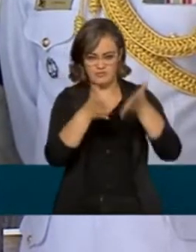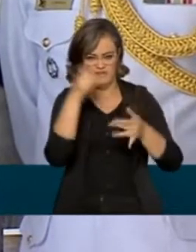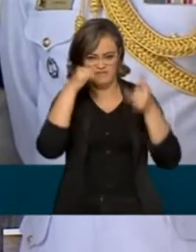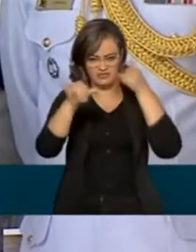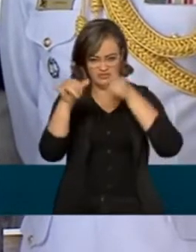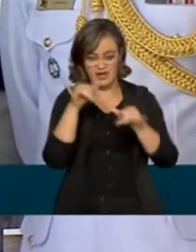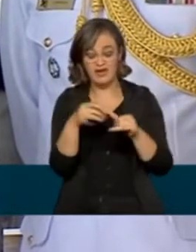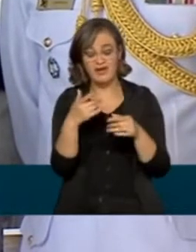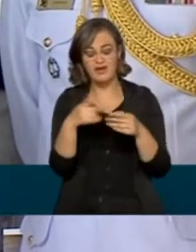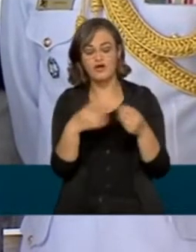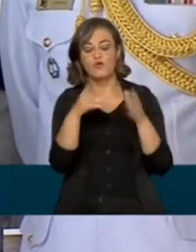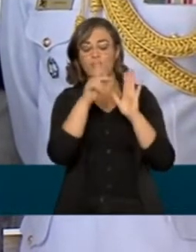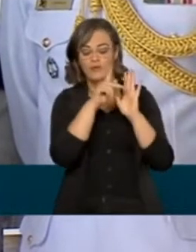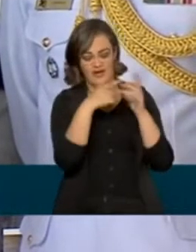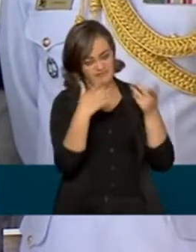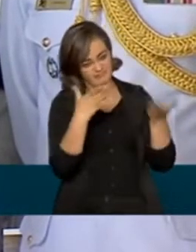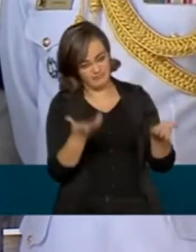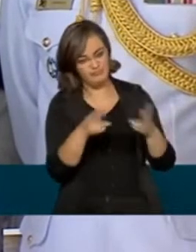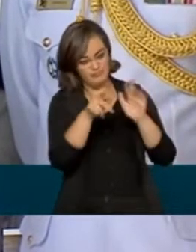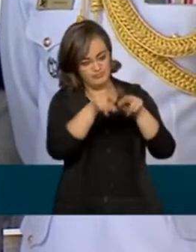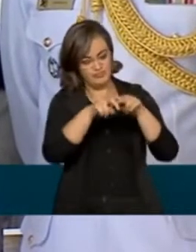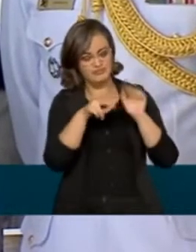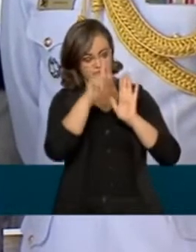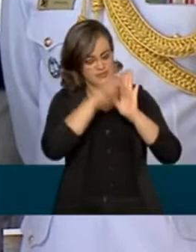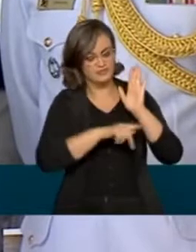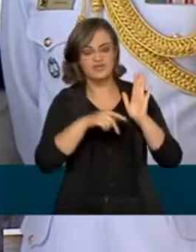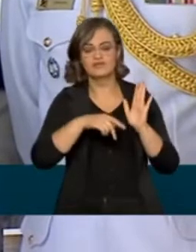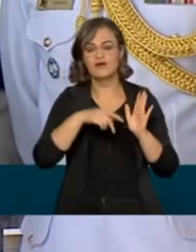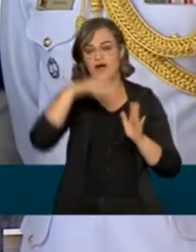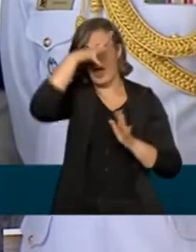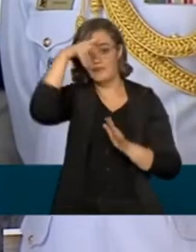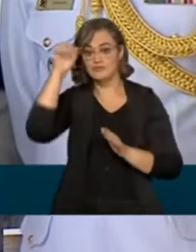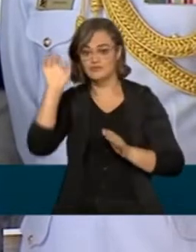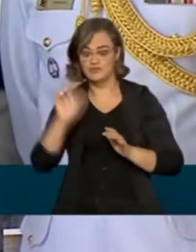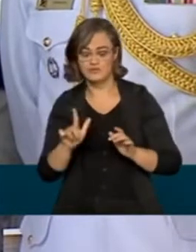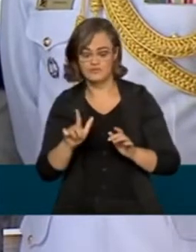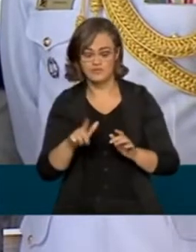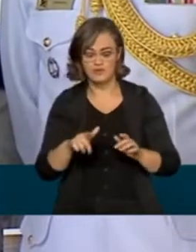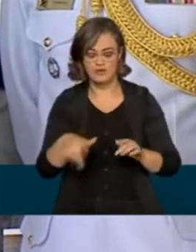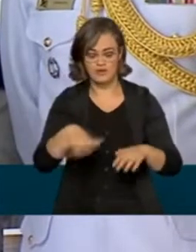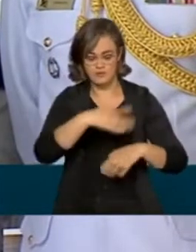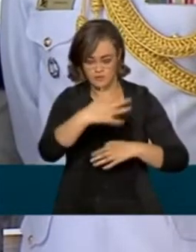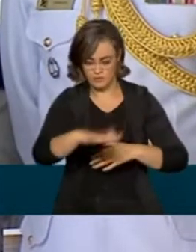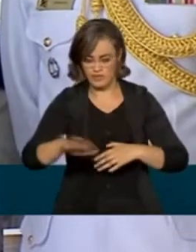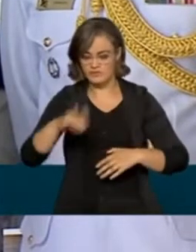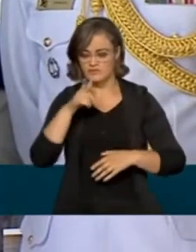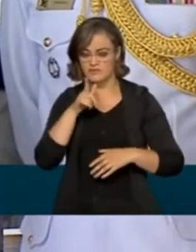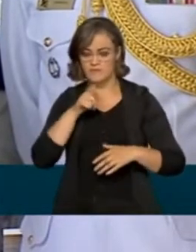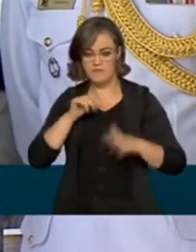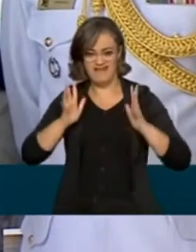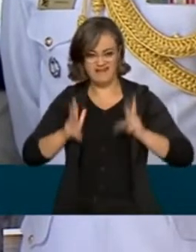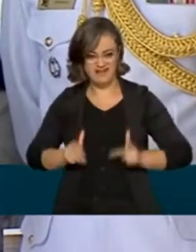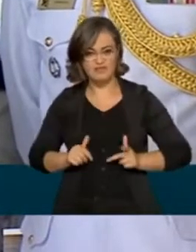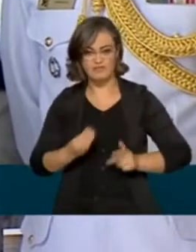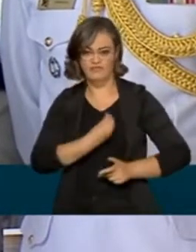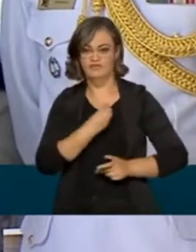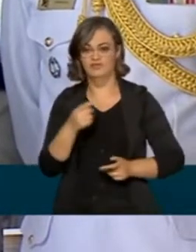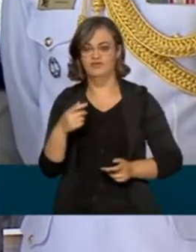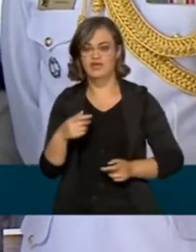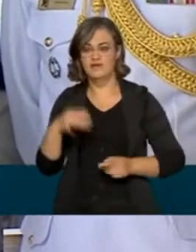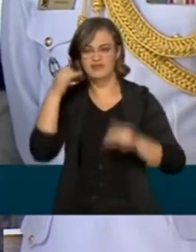Operação Amazônia Azul, Mar Limpo é Vida, a fim de mitigar os efeitos do crime ambiental de derramamento de